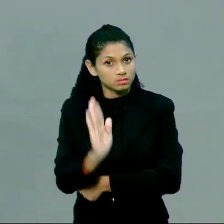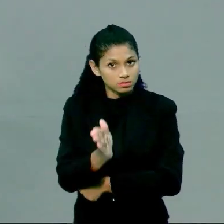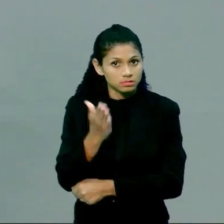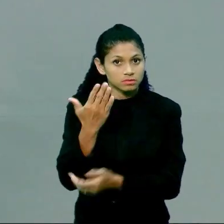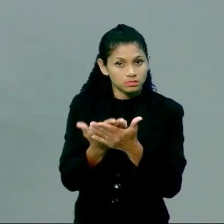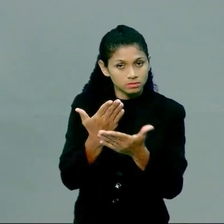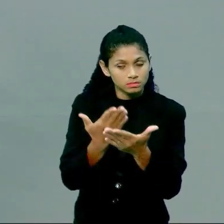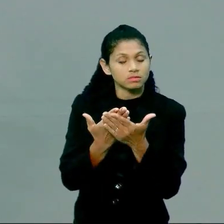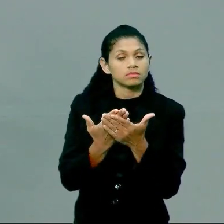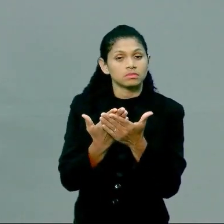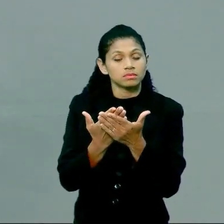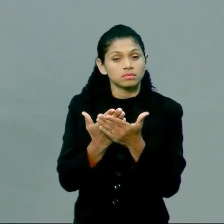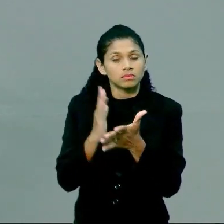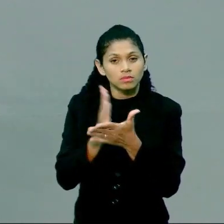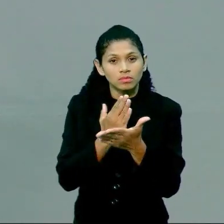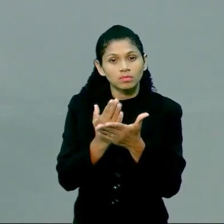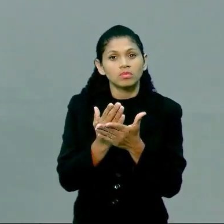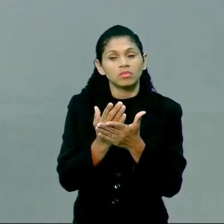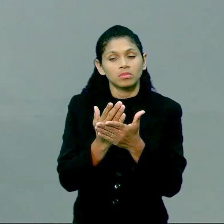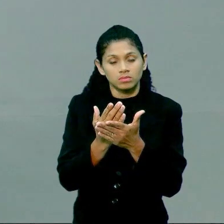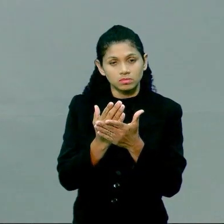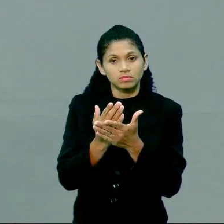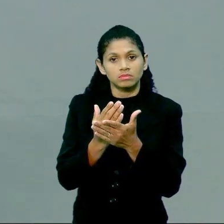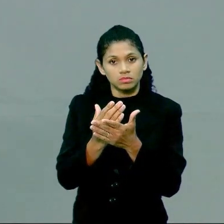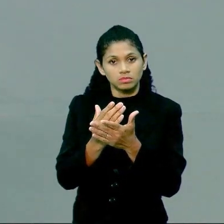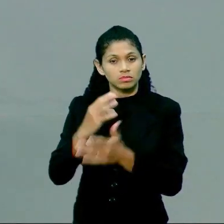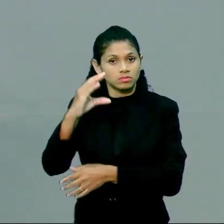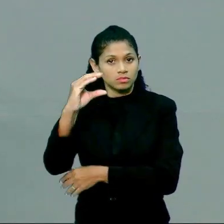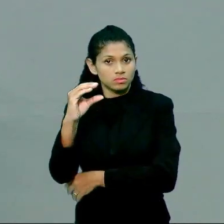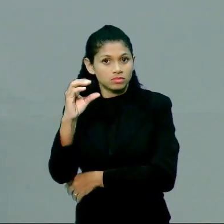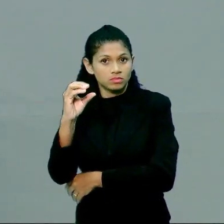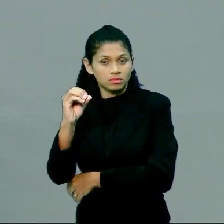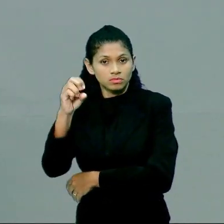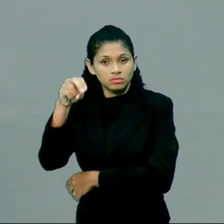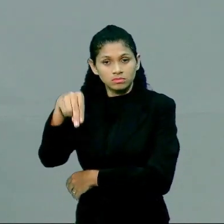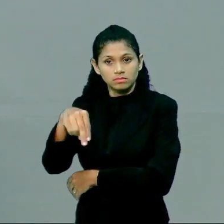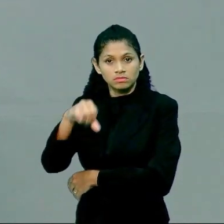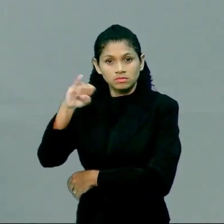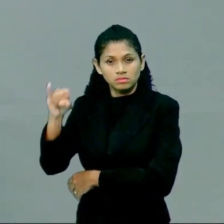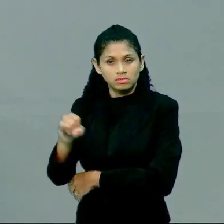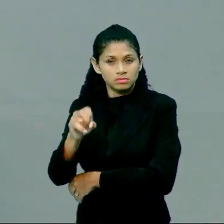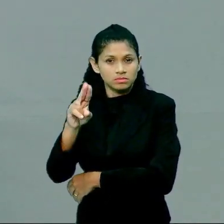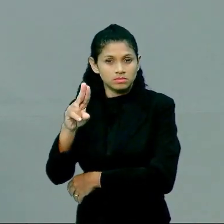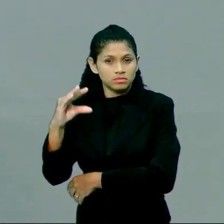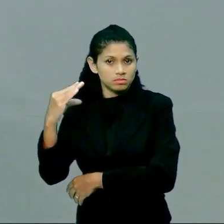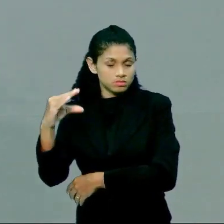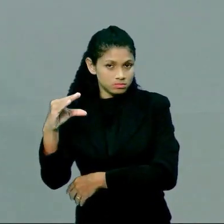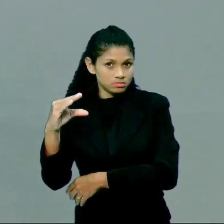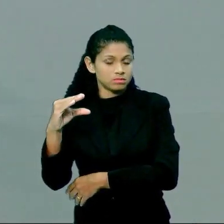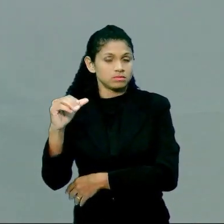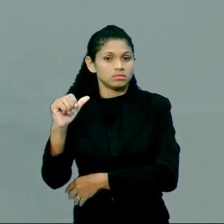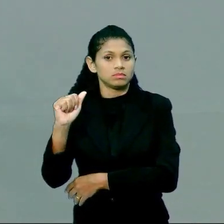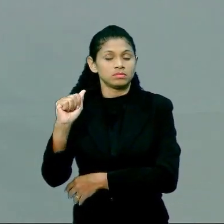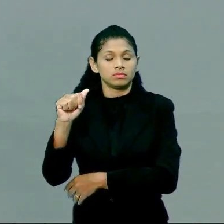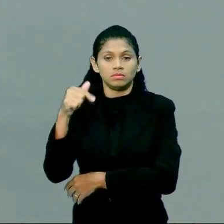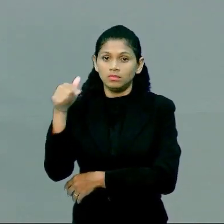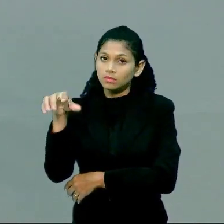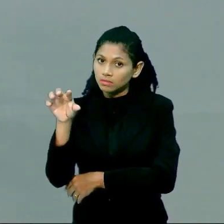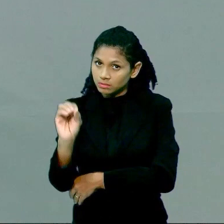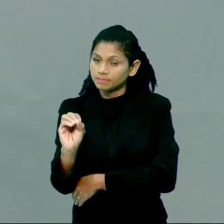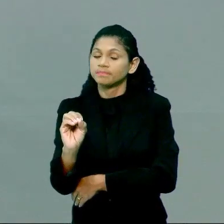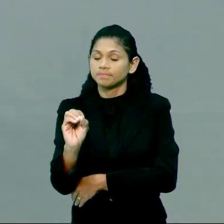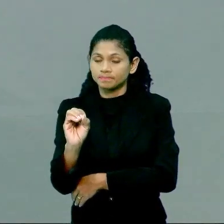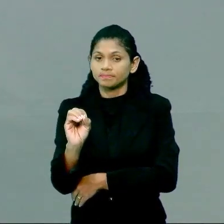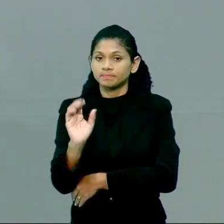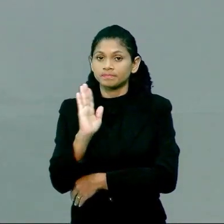classe gramatical aí que ela são chamadas também de conectivos, né? Que servem para estabelecer, para fazer conexão entre